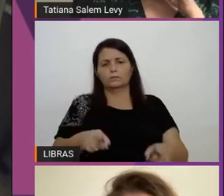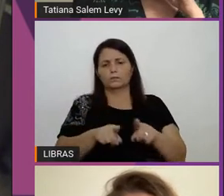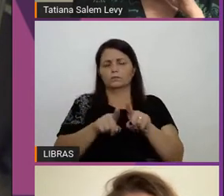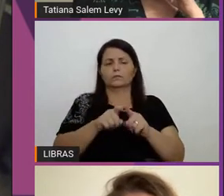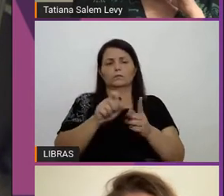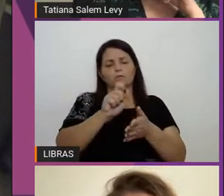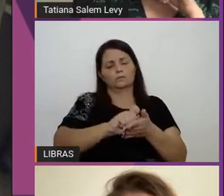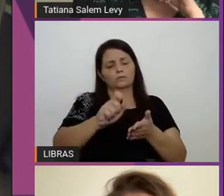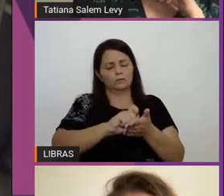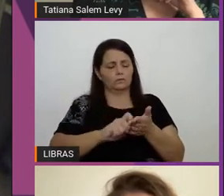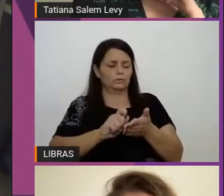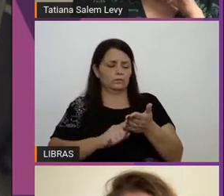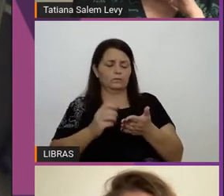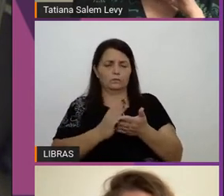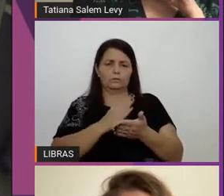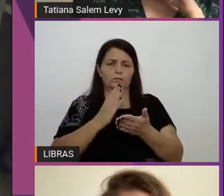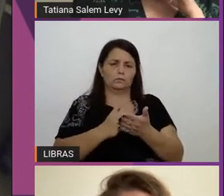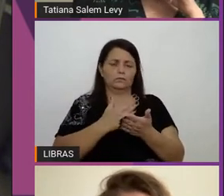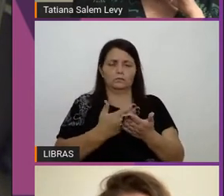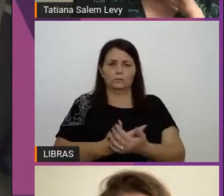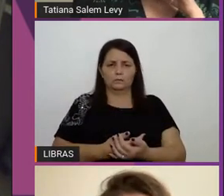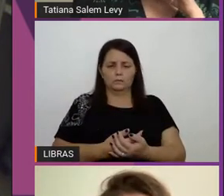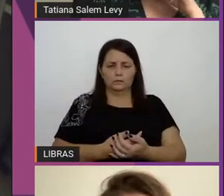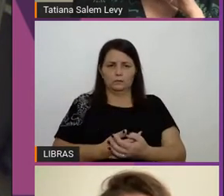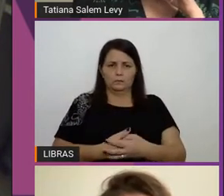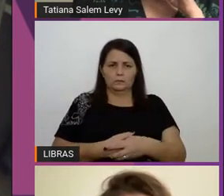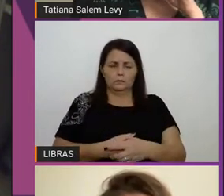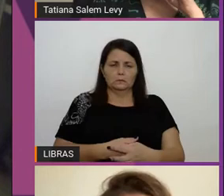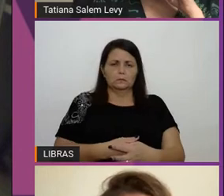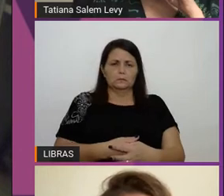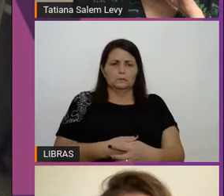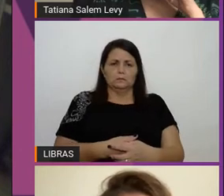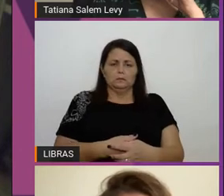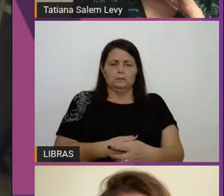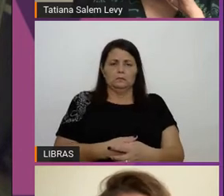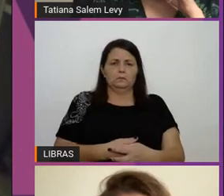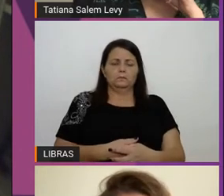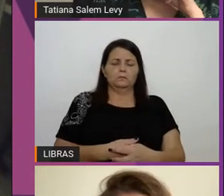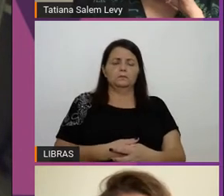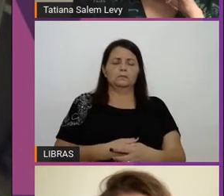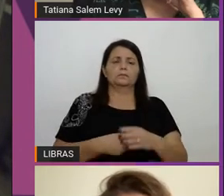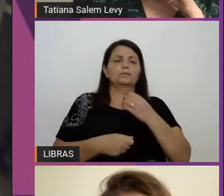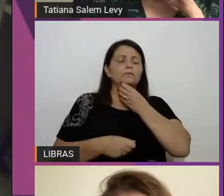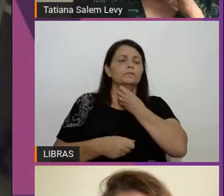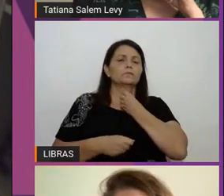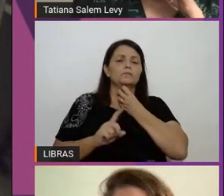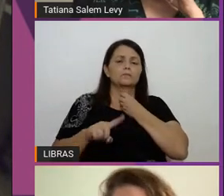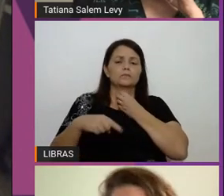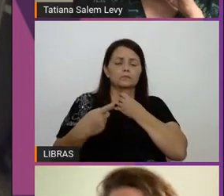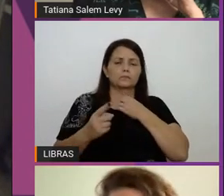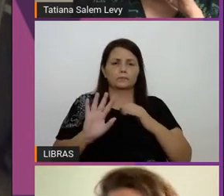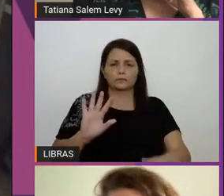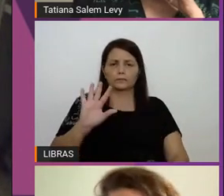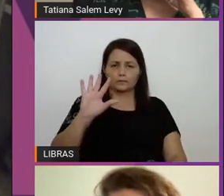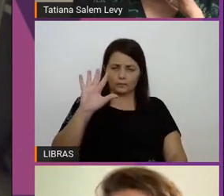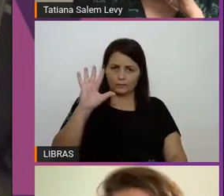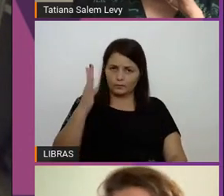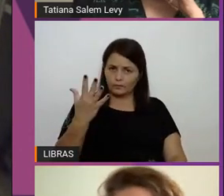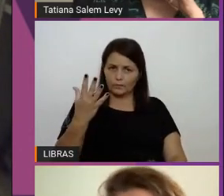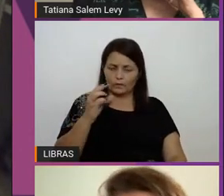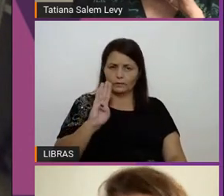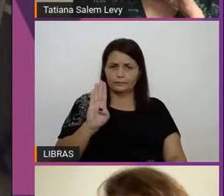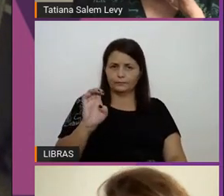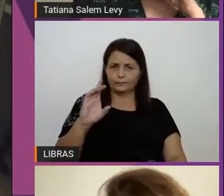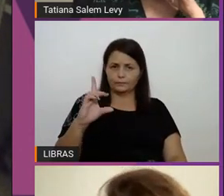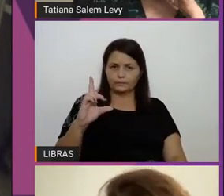sobre sobre a situação e pode isso aconteceu quando eu decidi escrever subida do